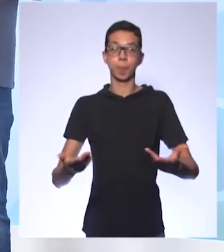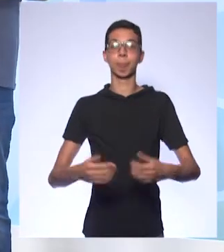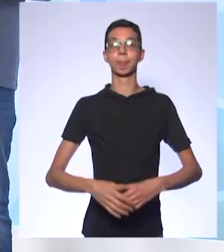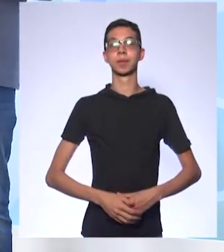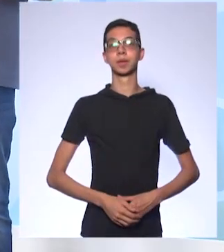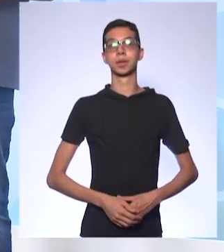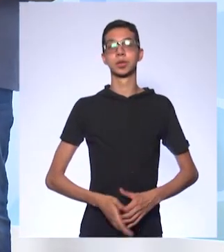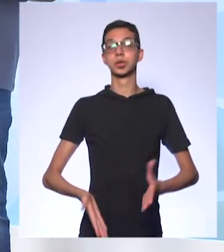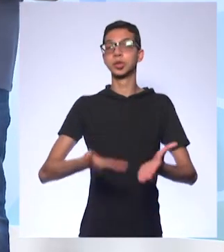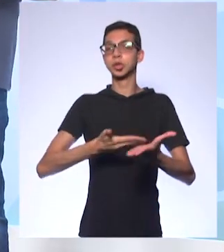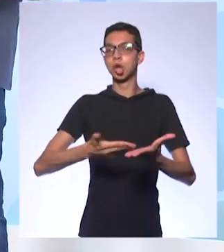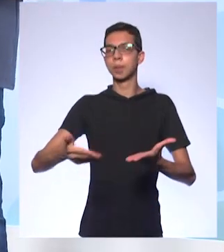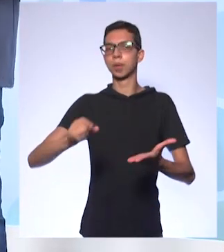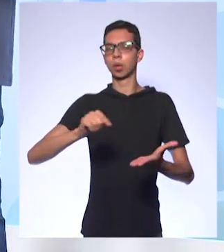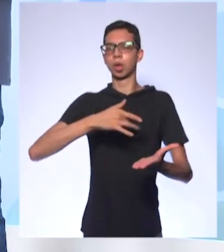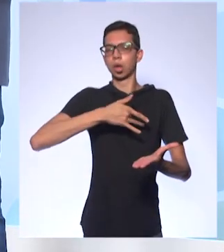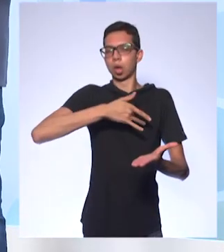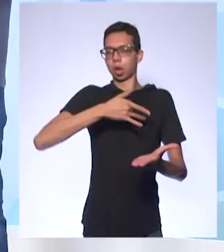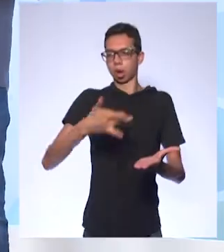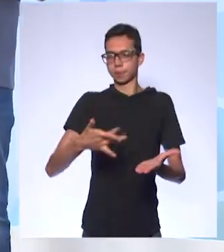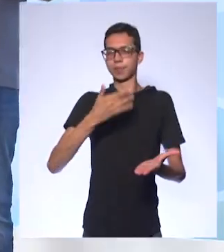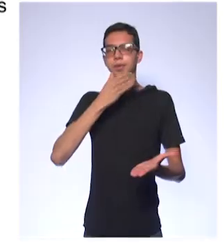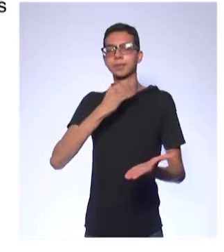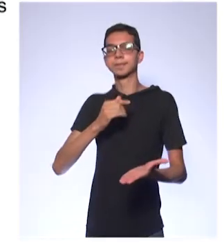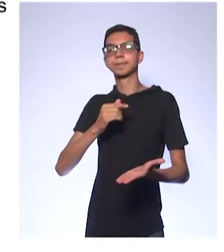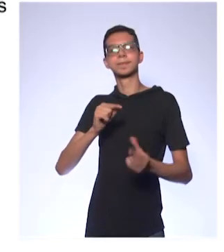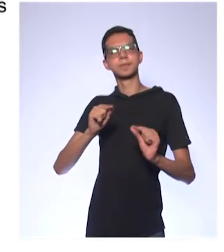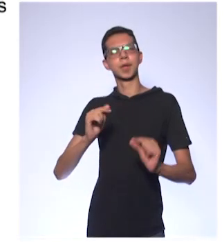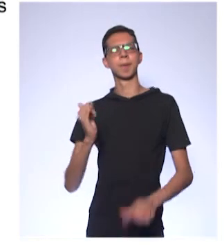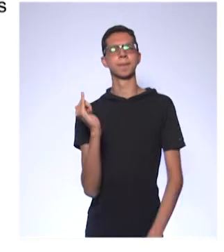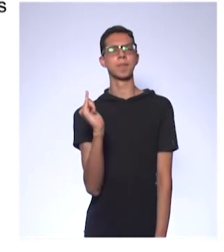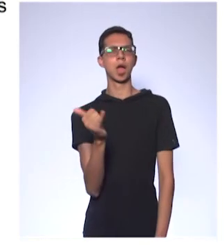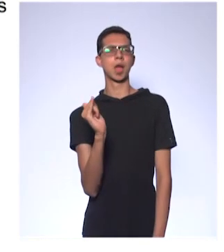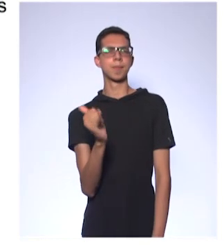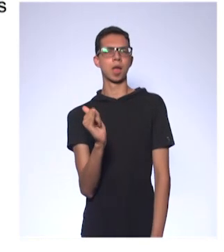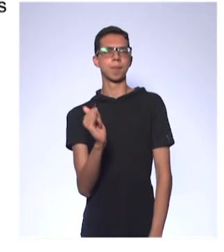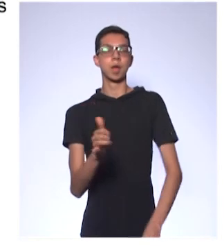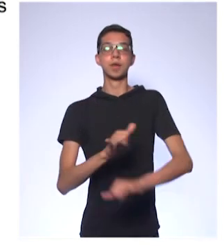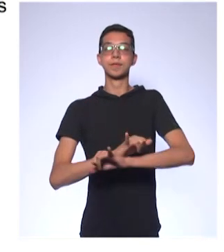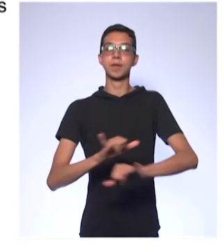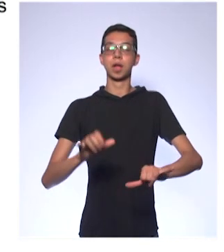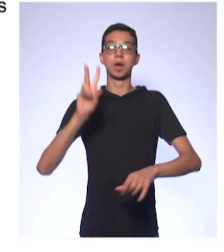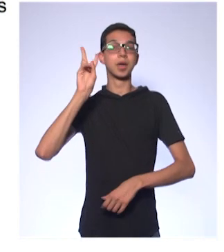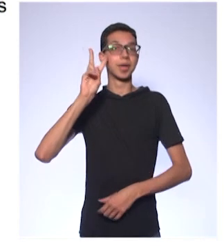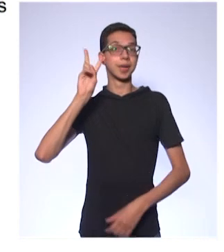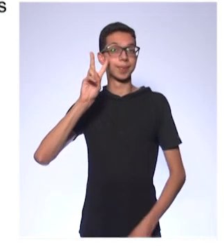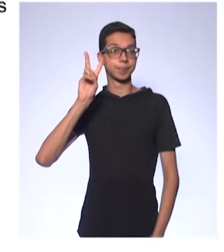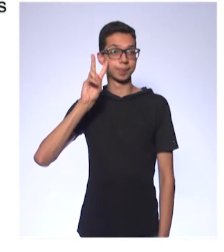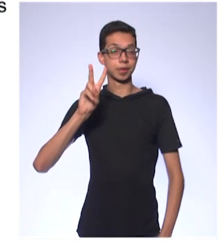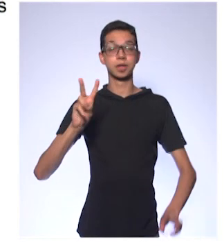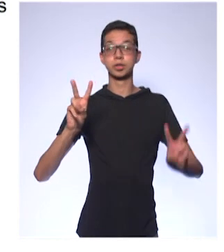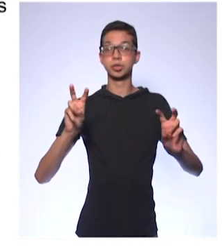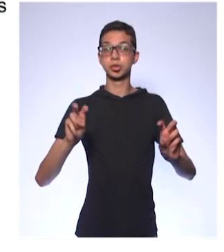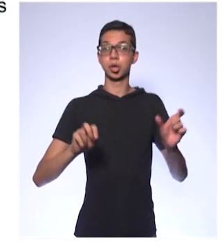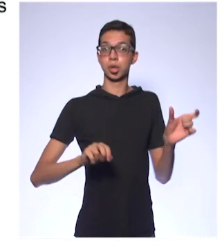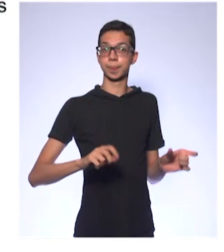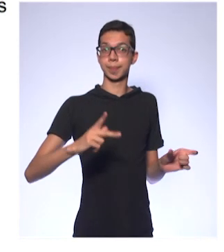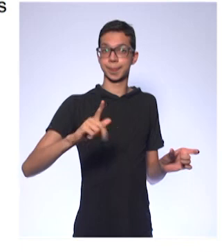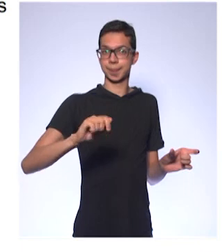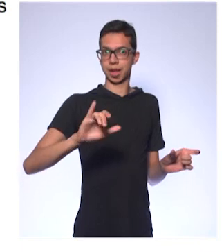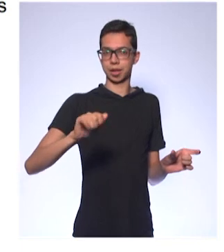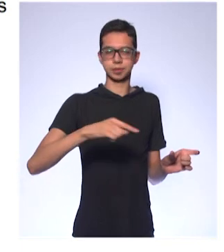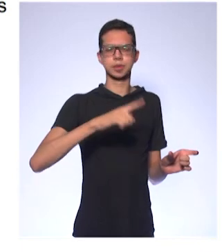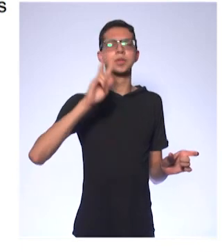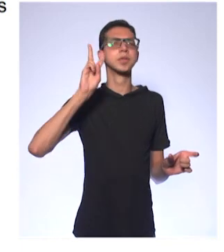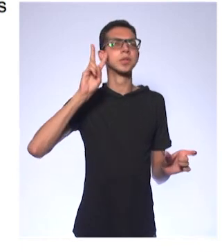na introdução do romance, o narrador resgata lembranças de Plácida Lineiro relacionada ao seu filho, Santiago Nazar.